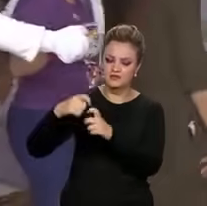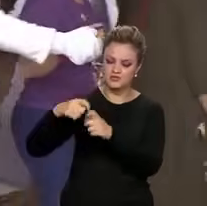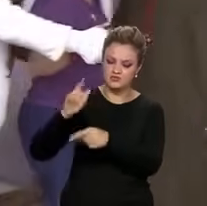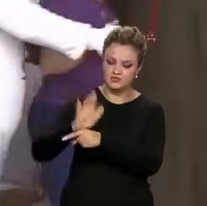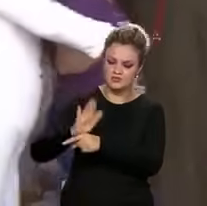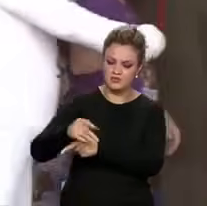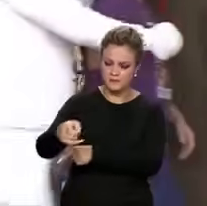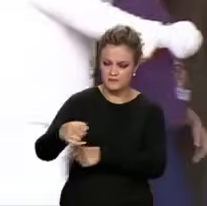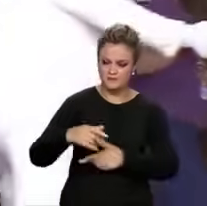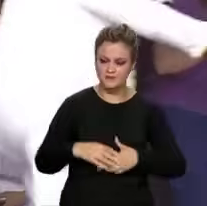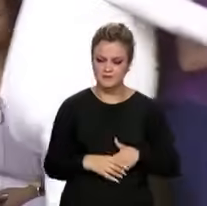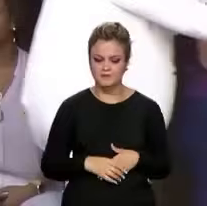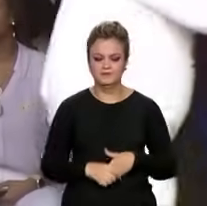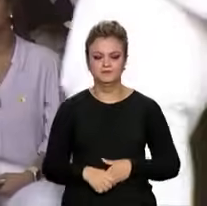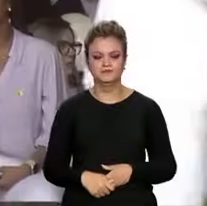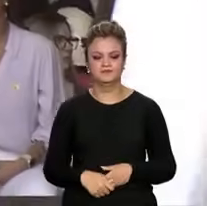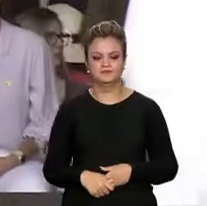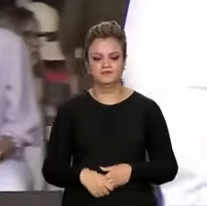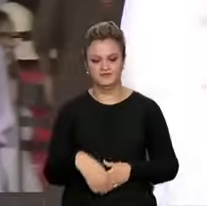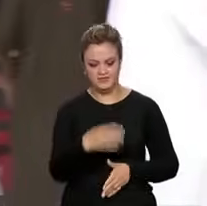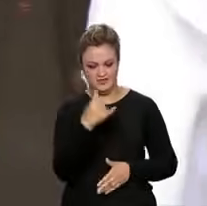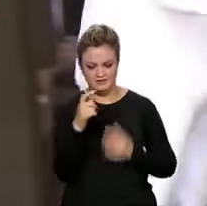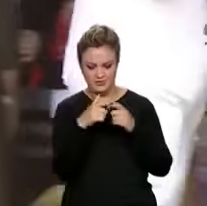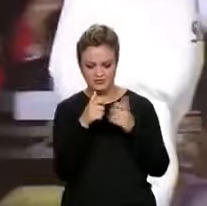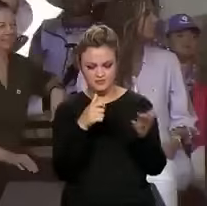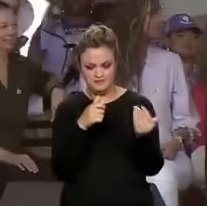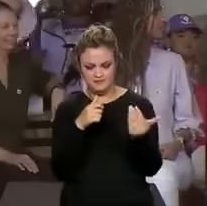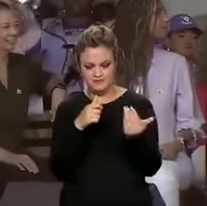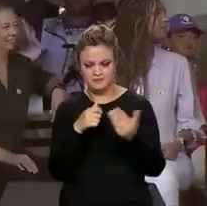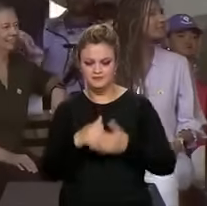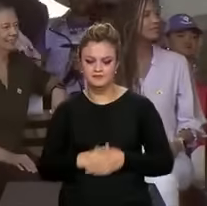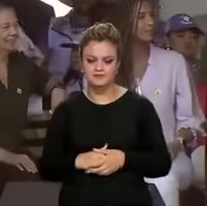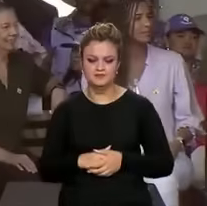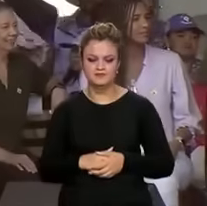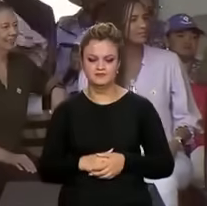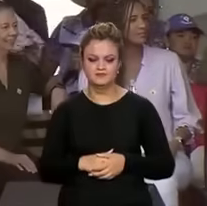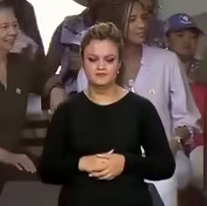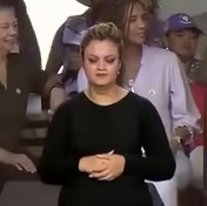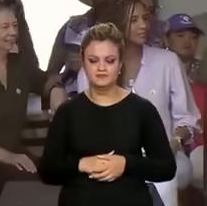favor Doutora vem aqui por gentileza